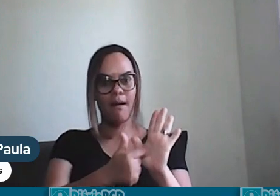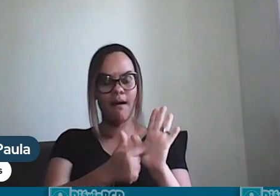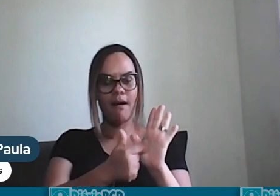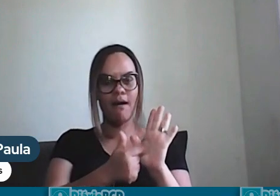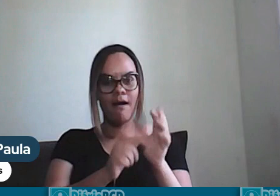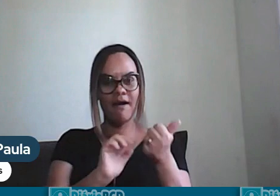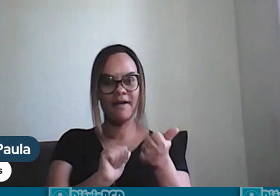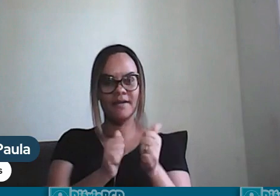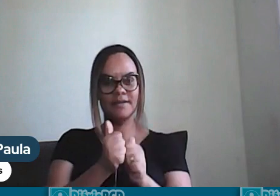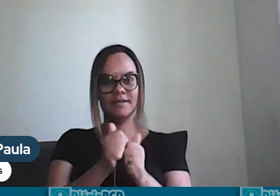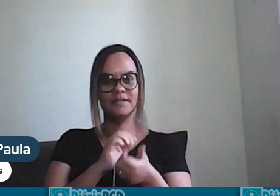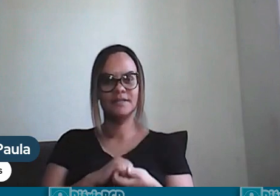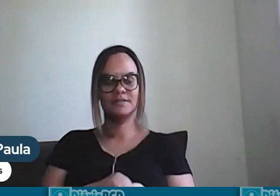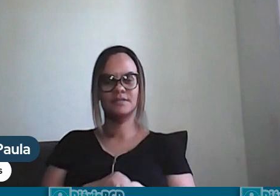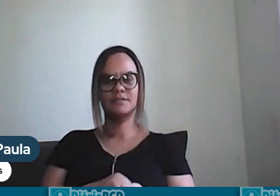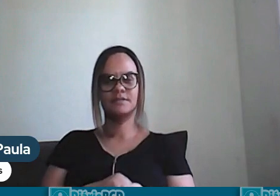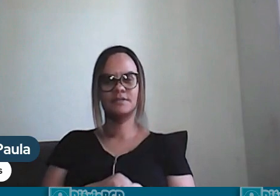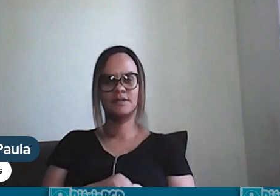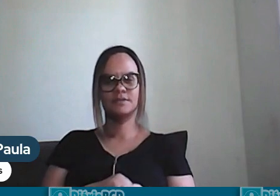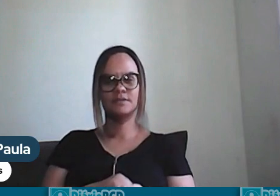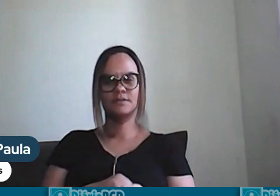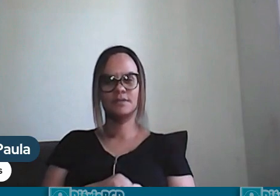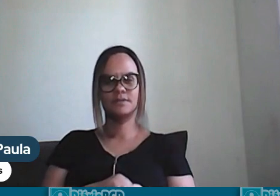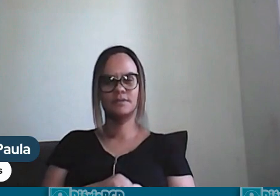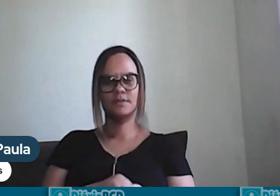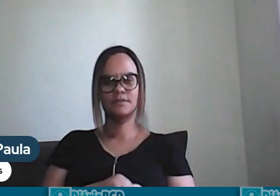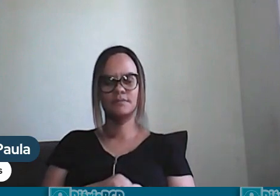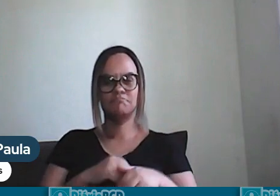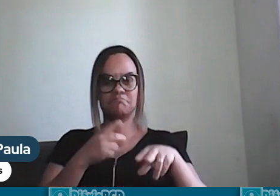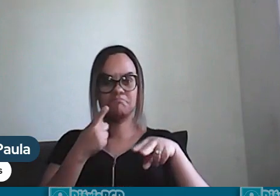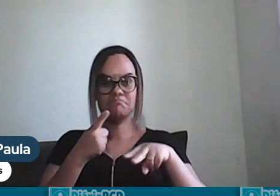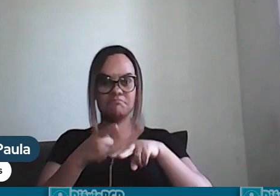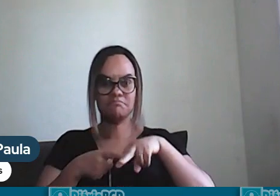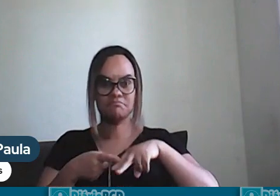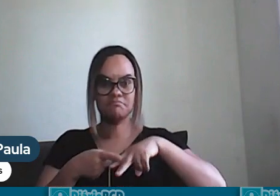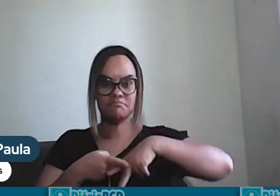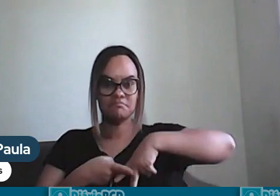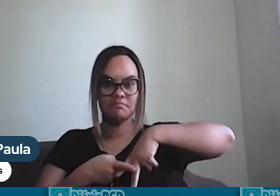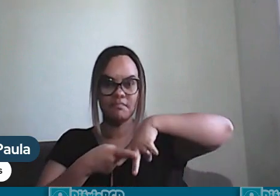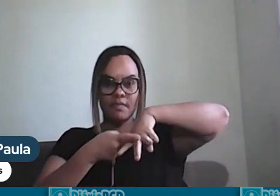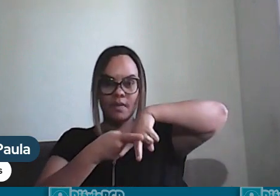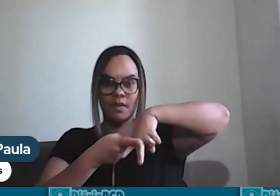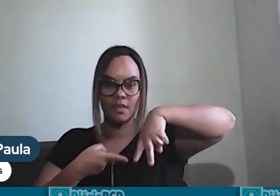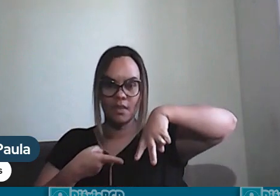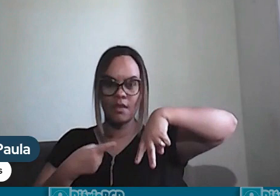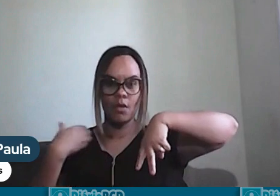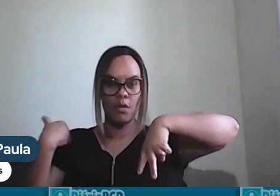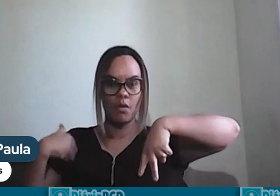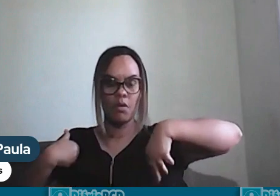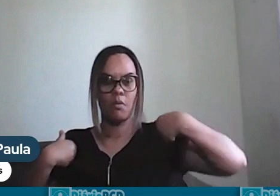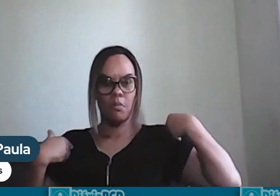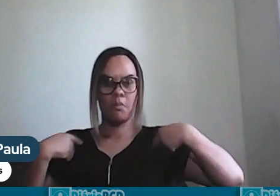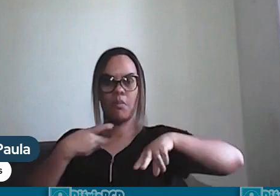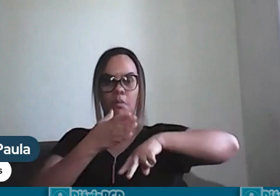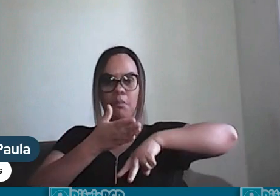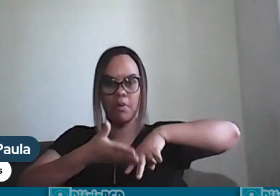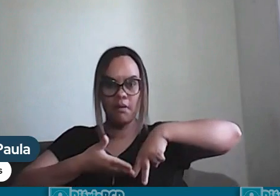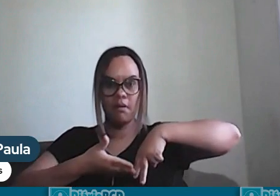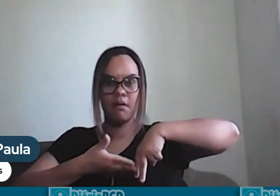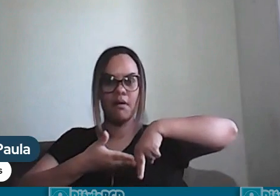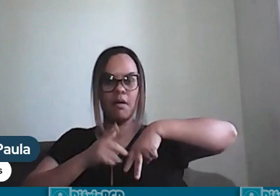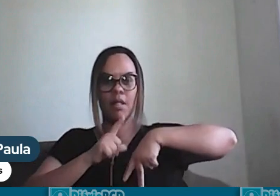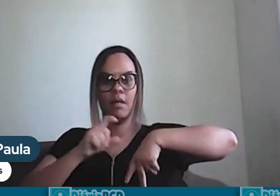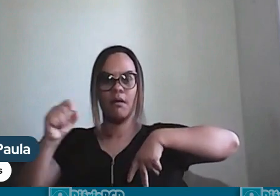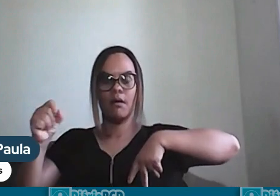uma avaliação com amputação de 2 membros, amputação de pernas, e ela sai